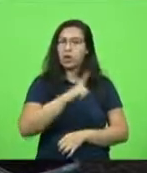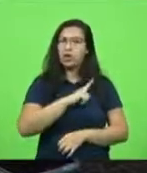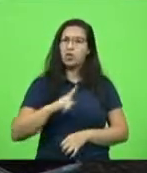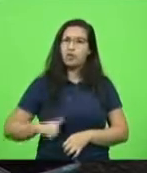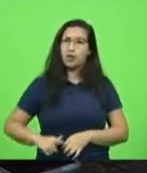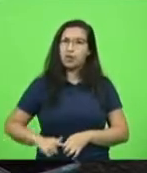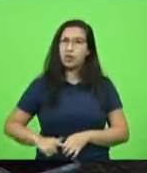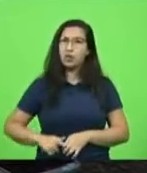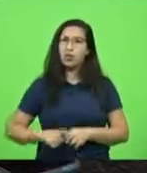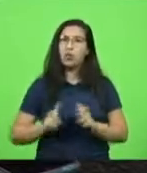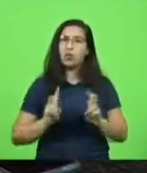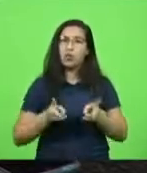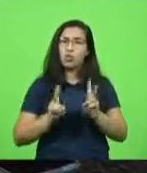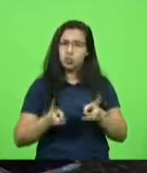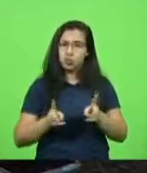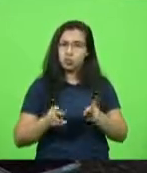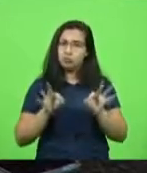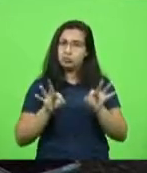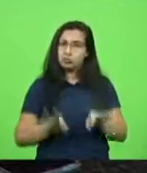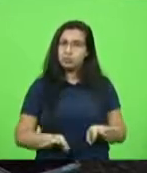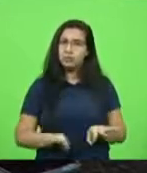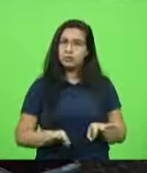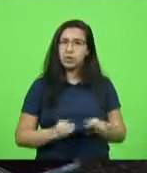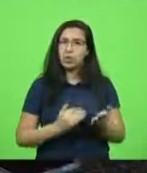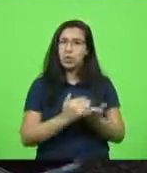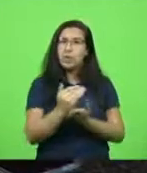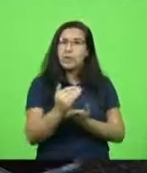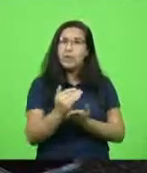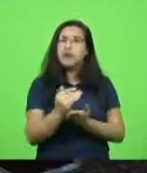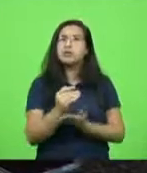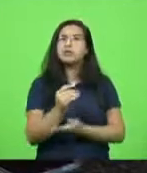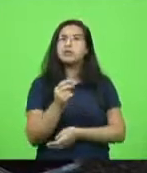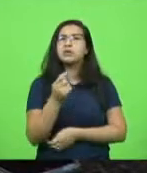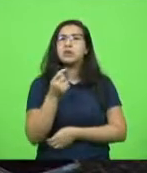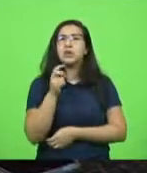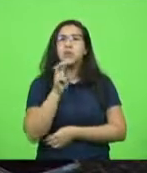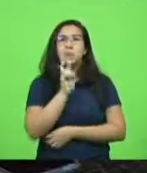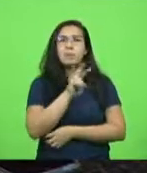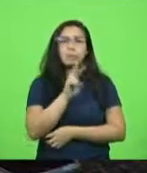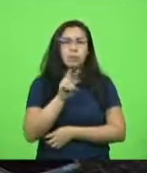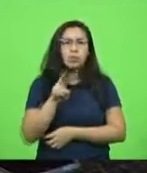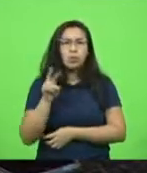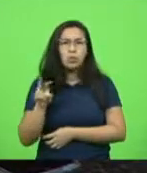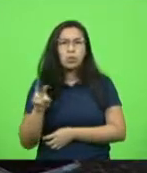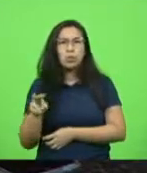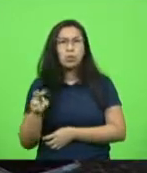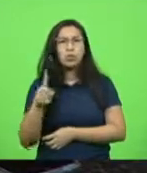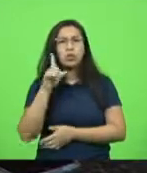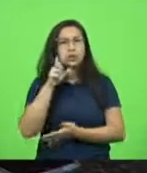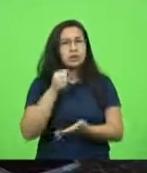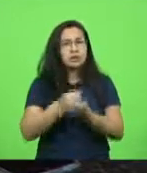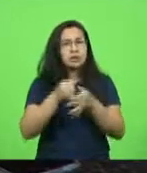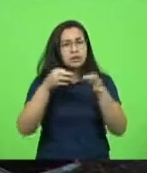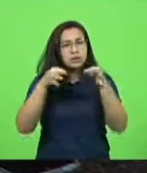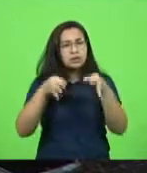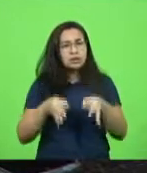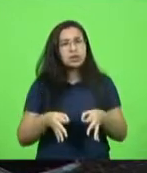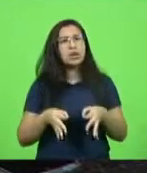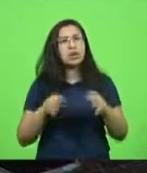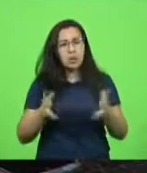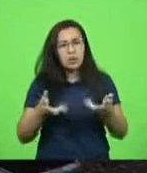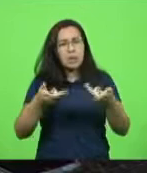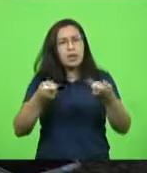disser que uma futuro cabe a Deus começa a acompanhar a tecnicidade para tomar esse tipo de decisões e não